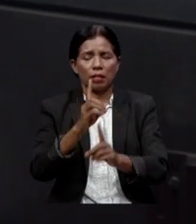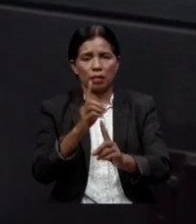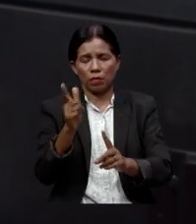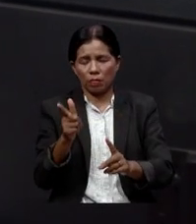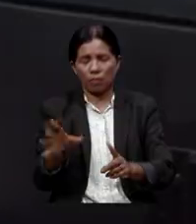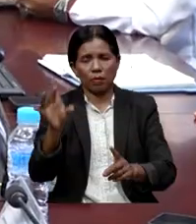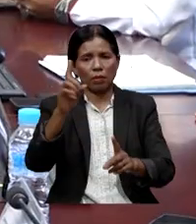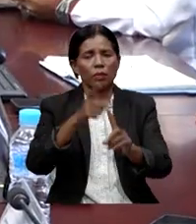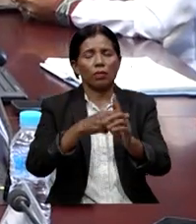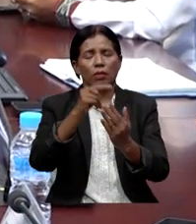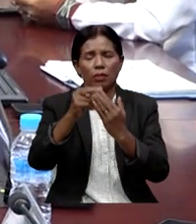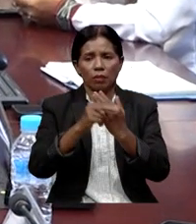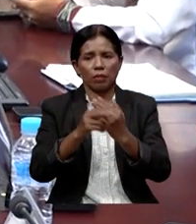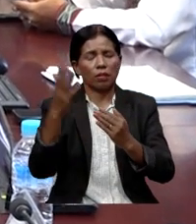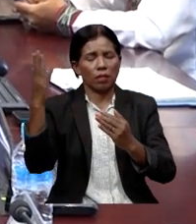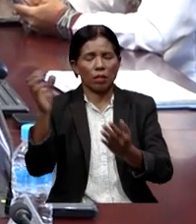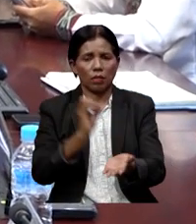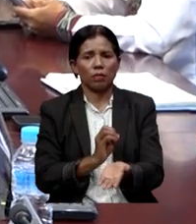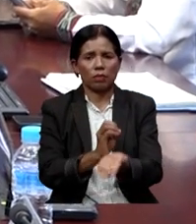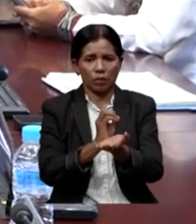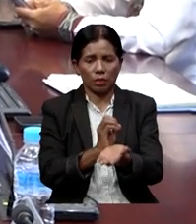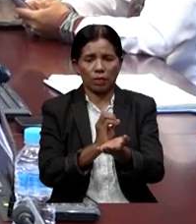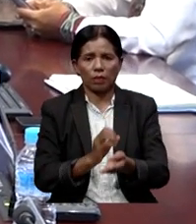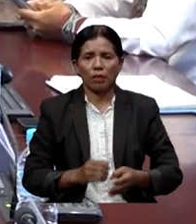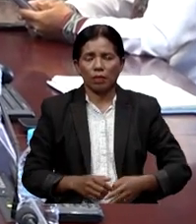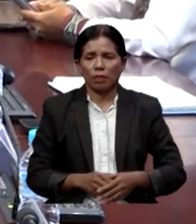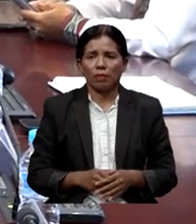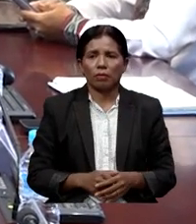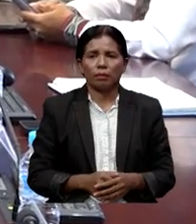recensual fula novembro e a reua. Adere Simenes, bem-vinda Simenes, Giamen.